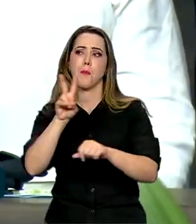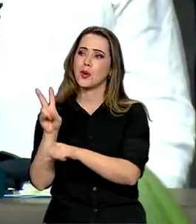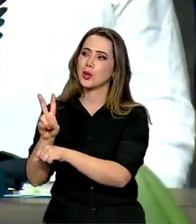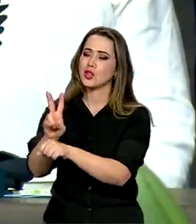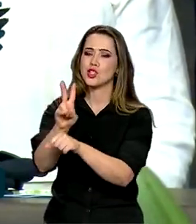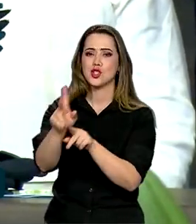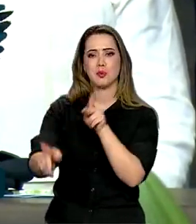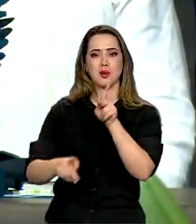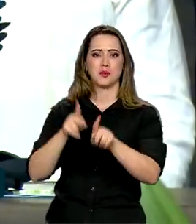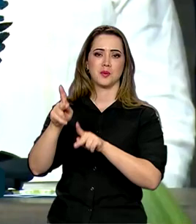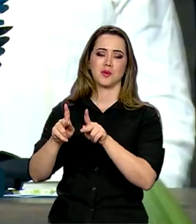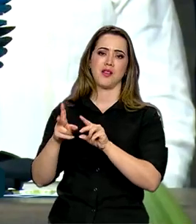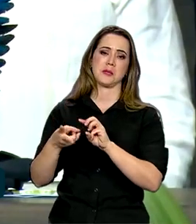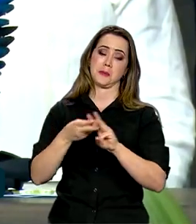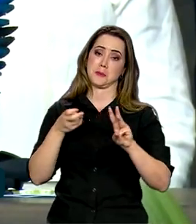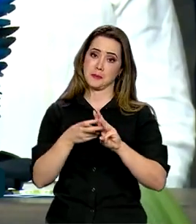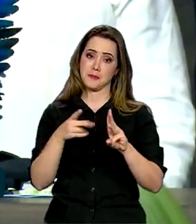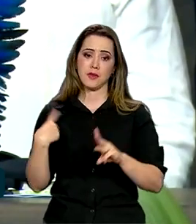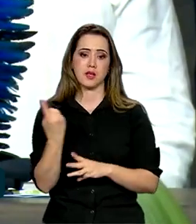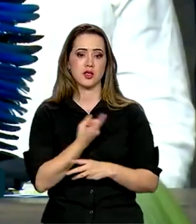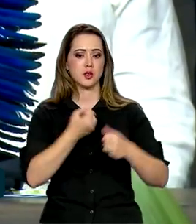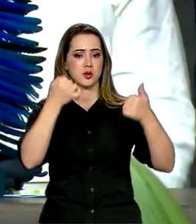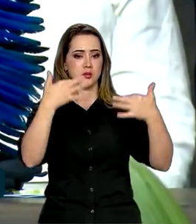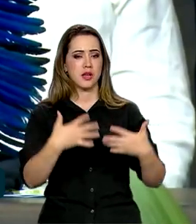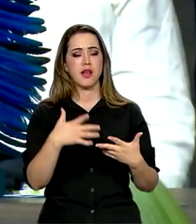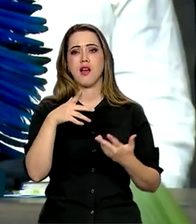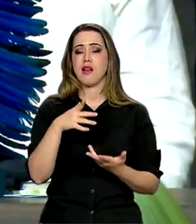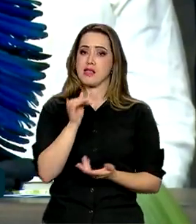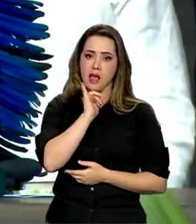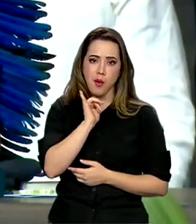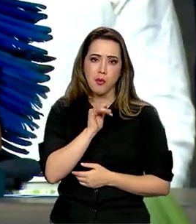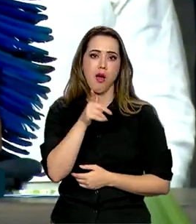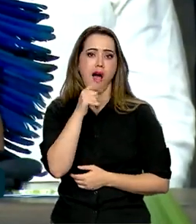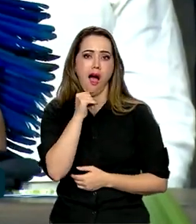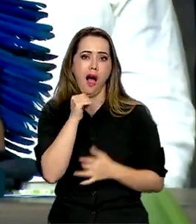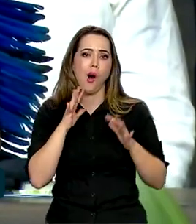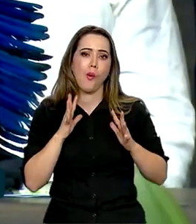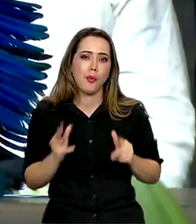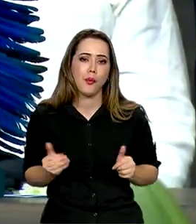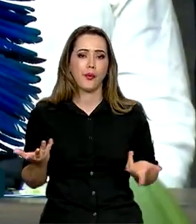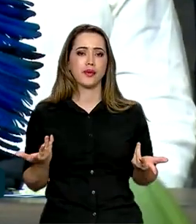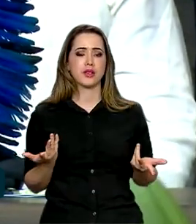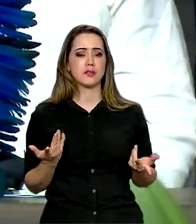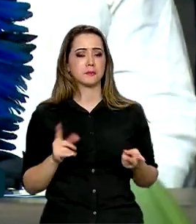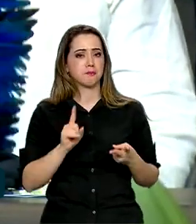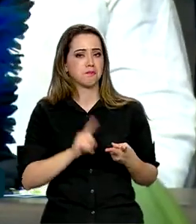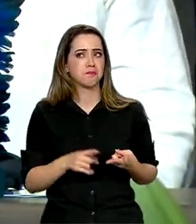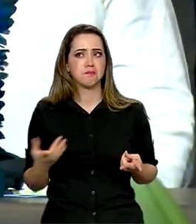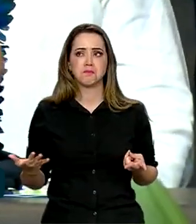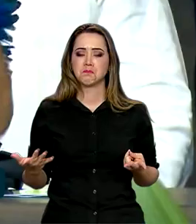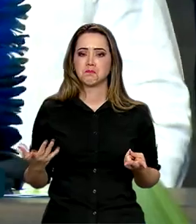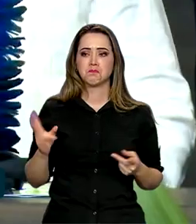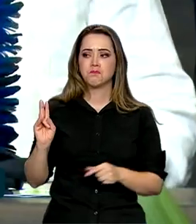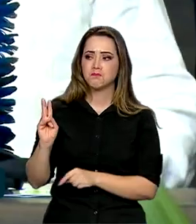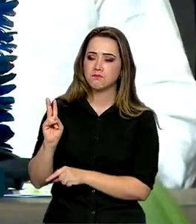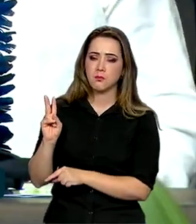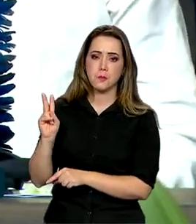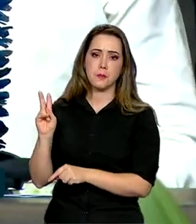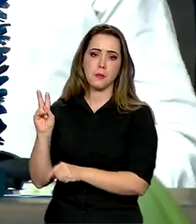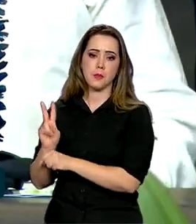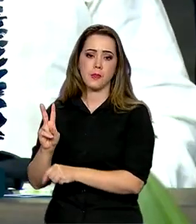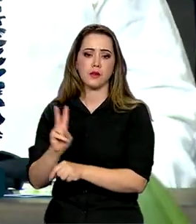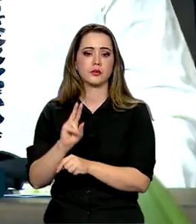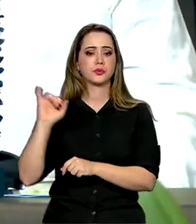indígenas, nós estamos falando da água limpa, nós estamos falando, né, da proteção